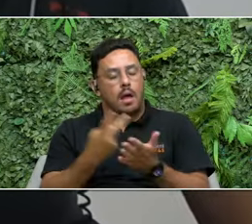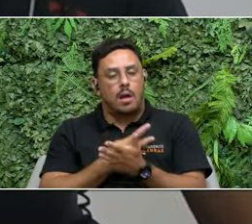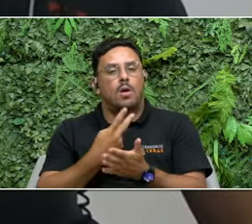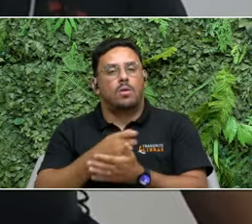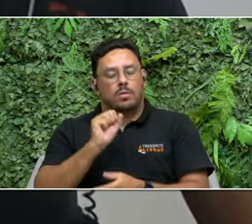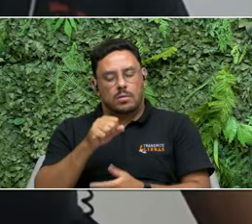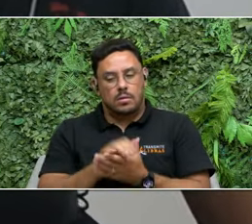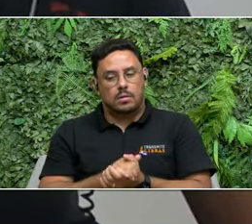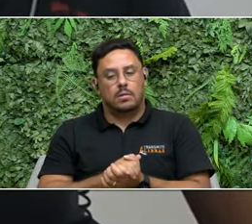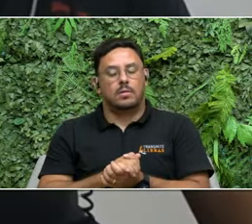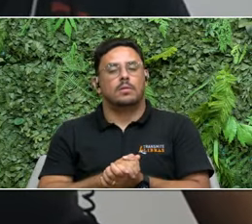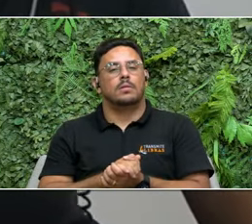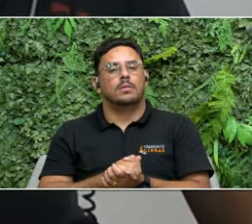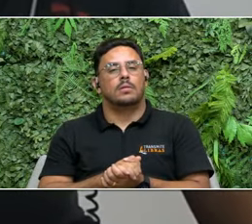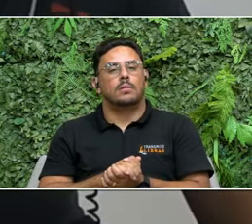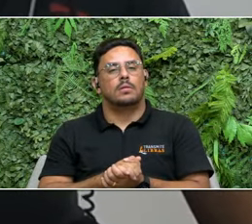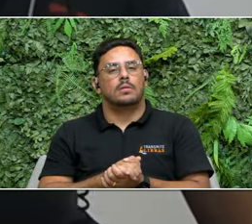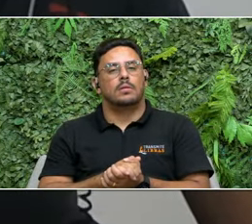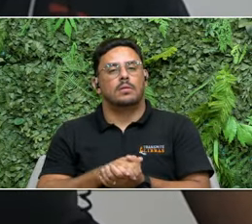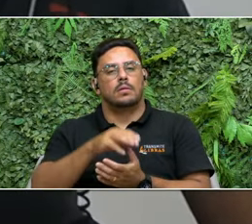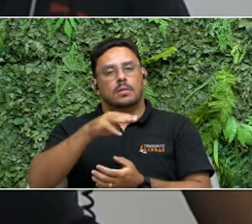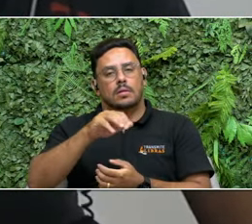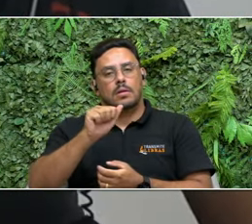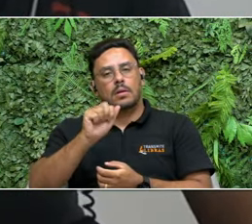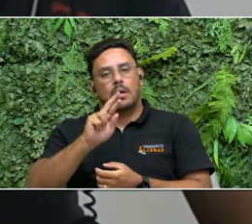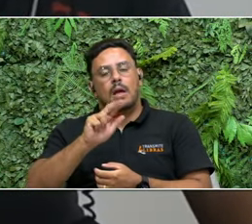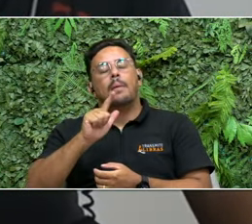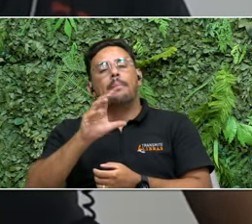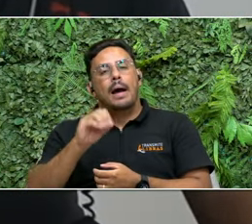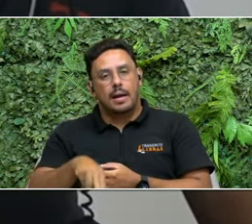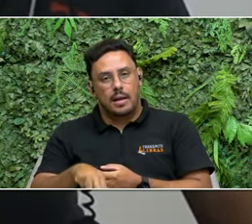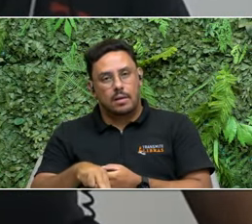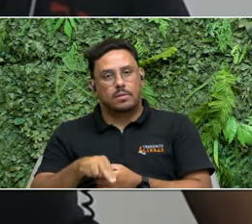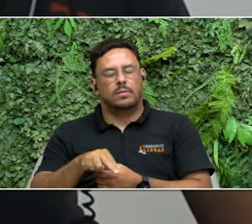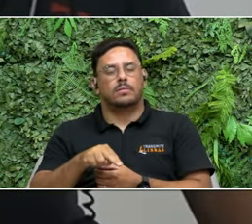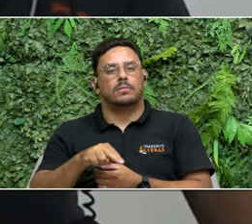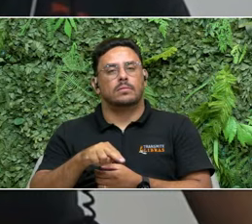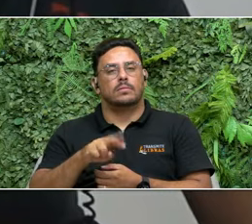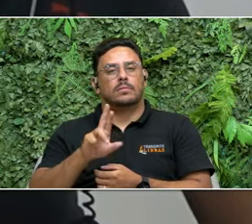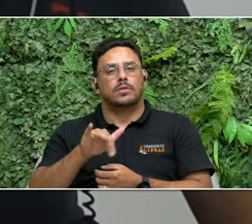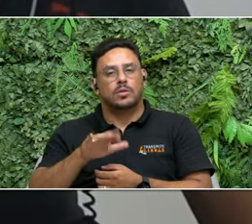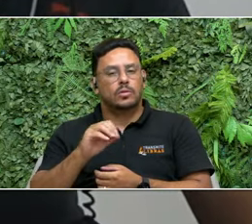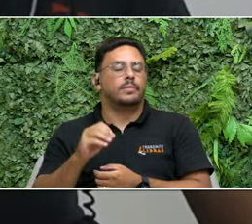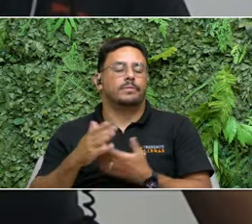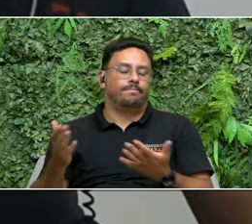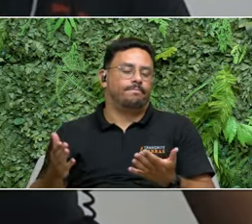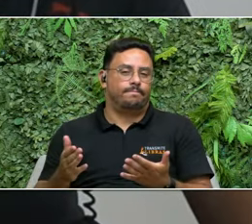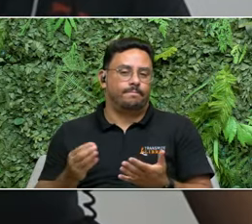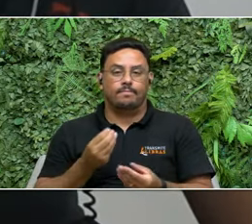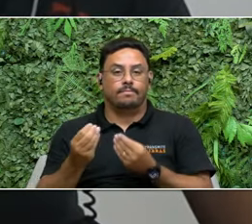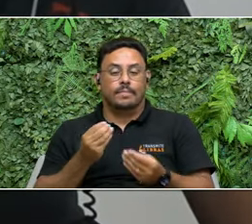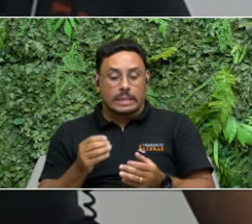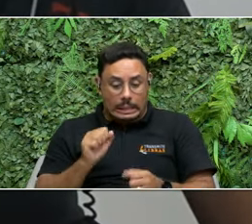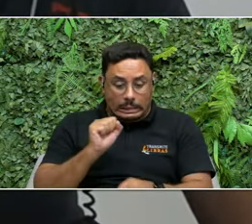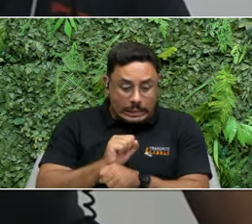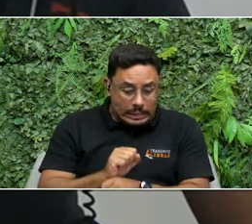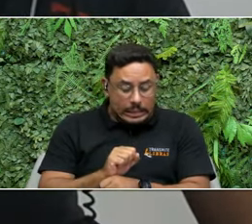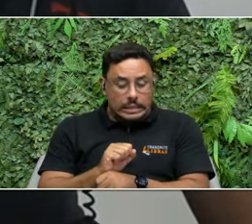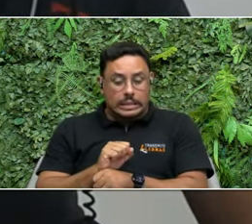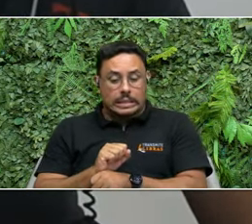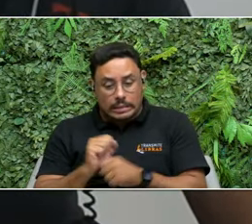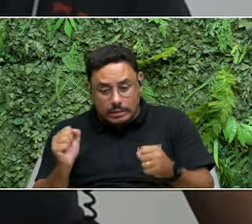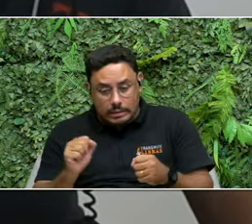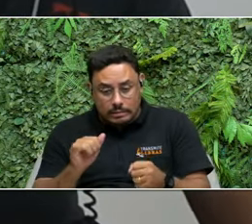Marlon e Romero foram amadores né os dois foram de primeira no Bruno fux cara ninguém deu uma seguradinha na frente